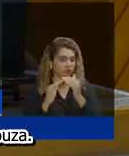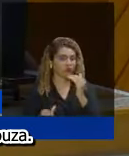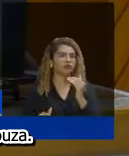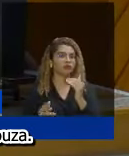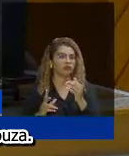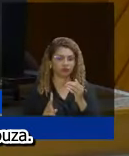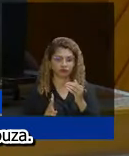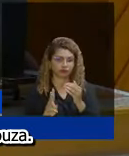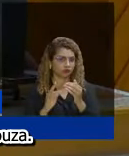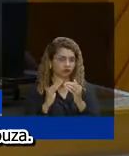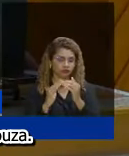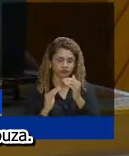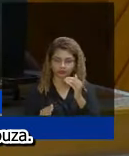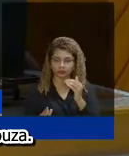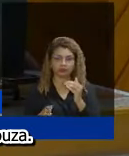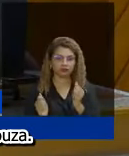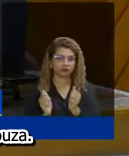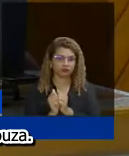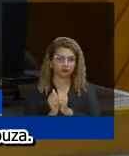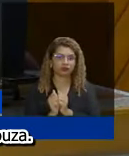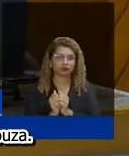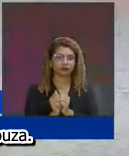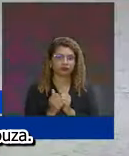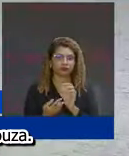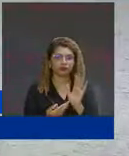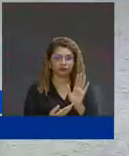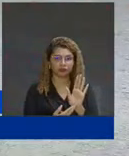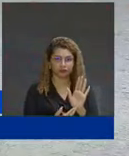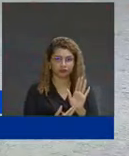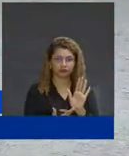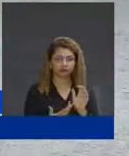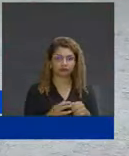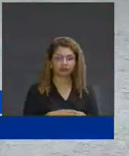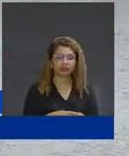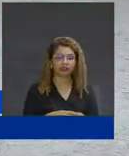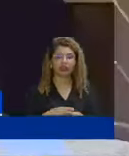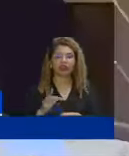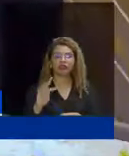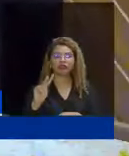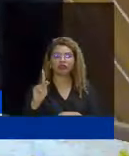seguir no julgamento. Como vota a juíza Tina Souza? Imagem ampla do